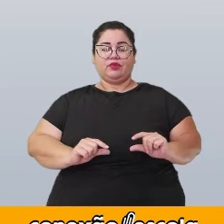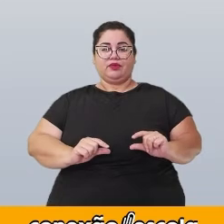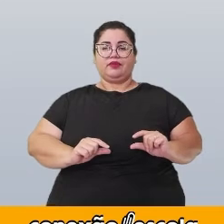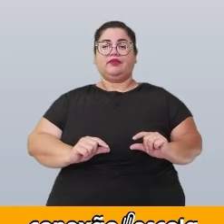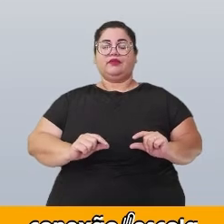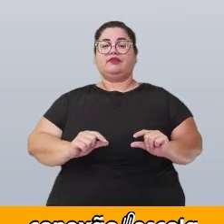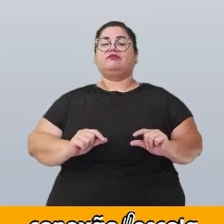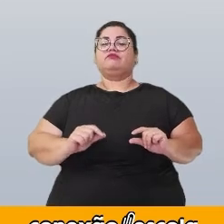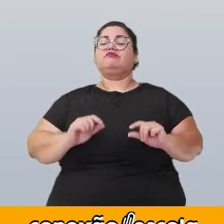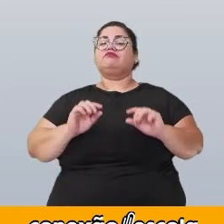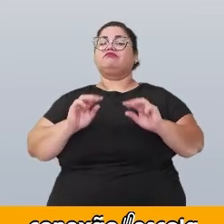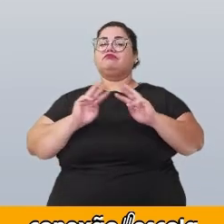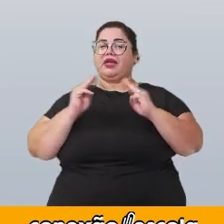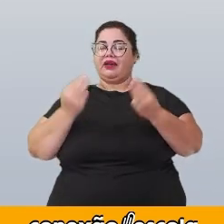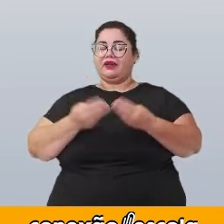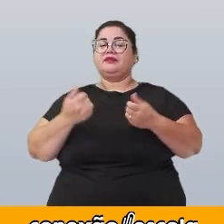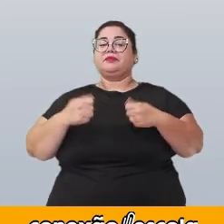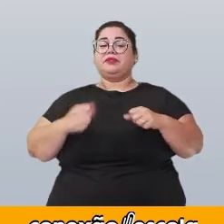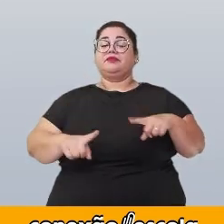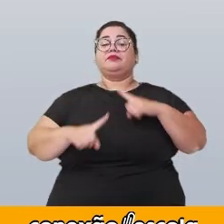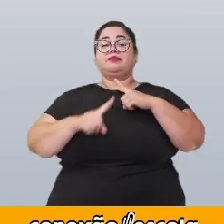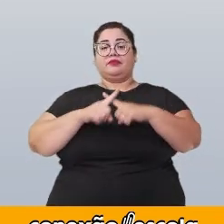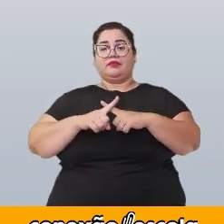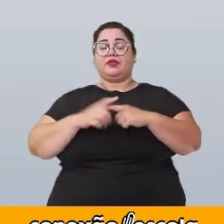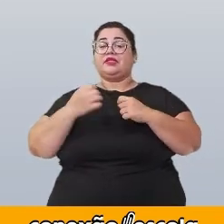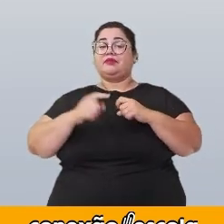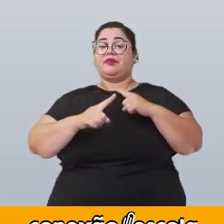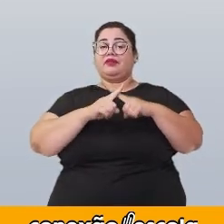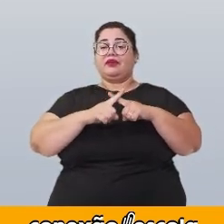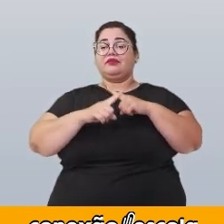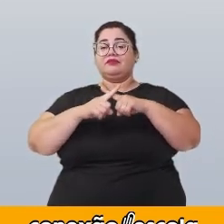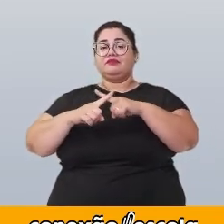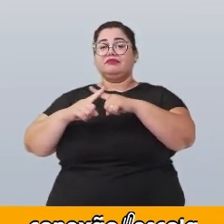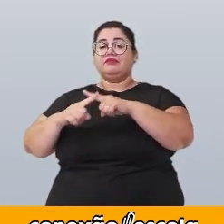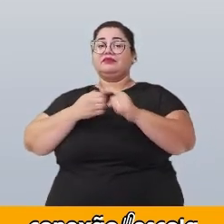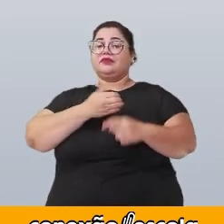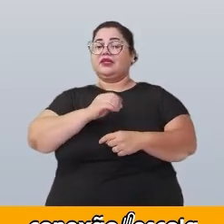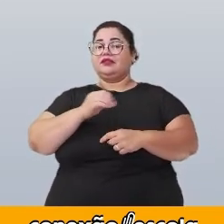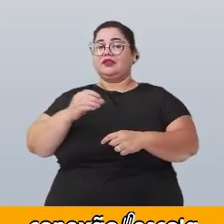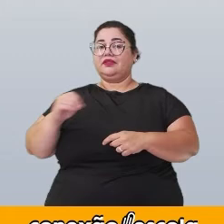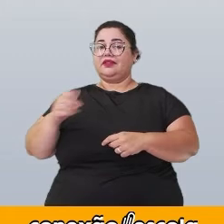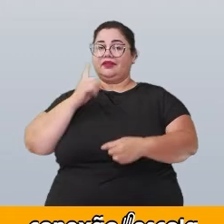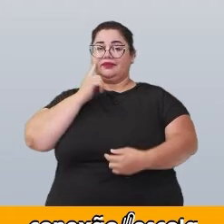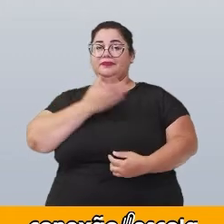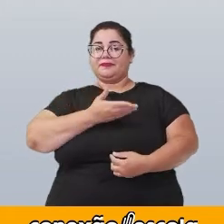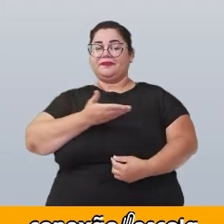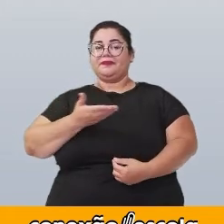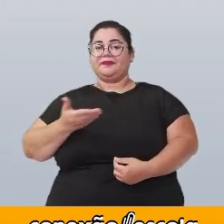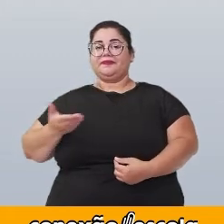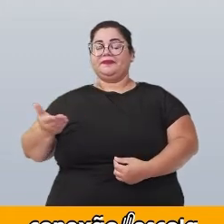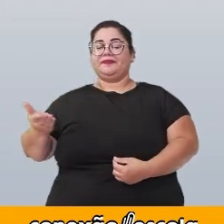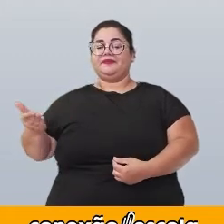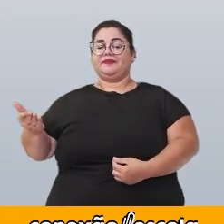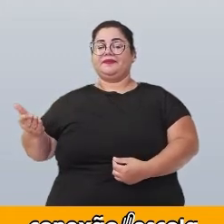as unidades de medida de massa, multiplicar de 10 em 10. Estão vendo?